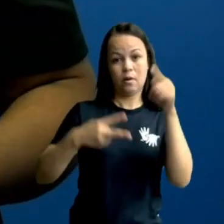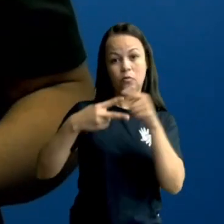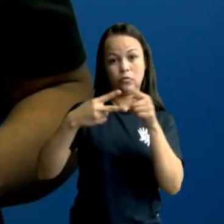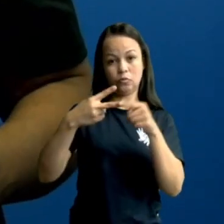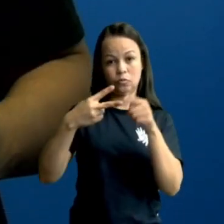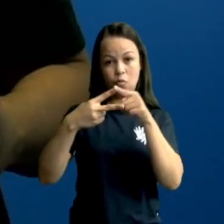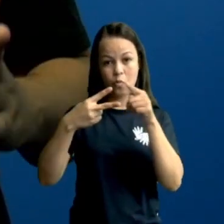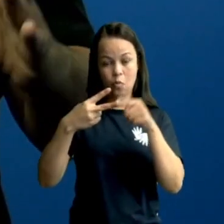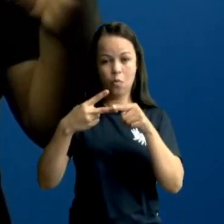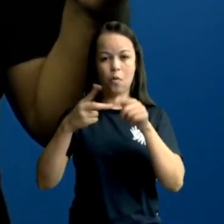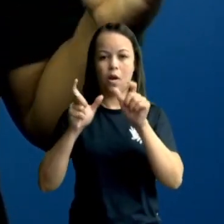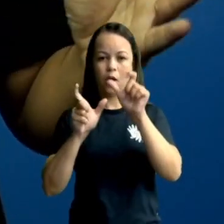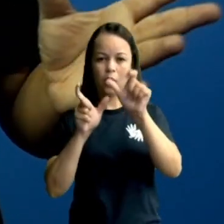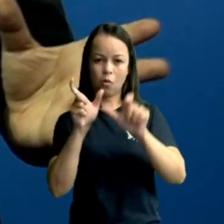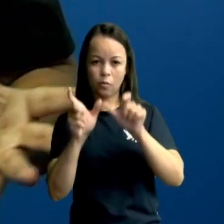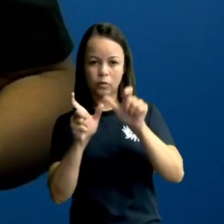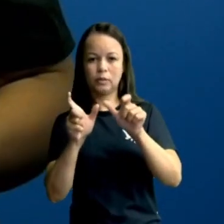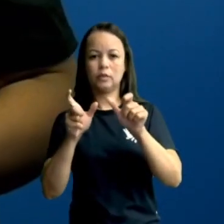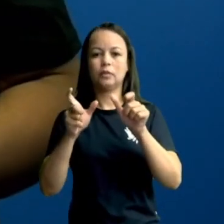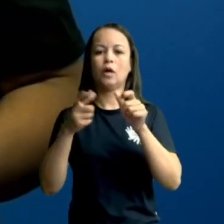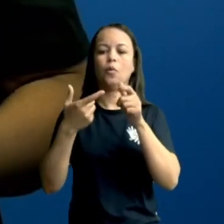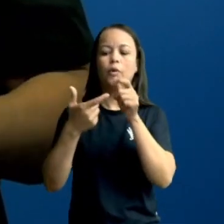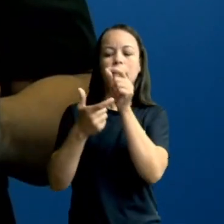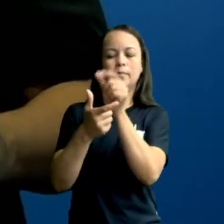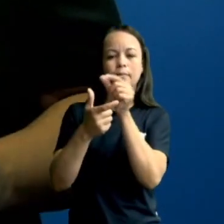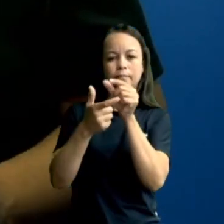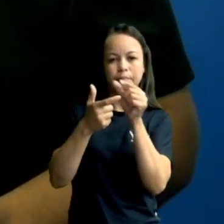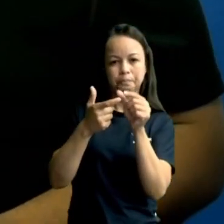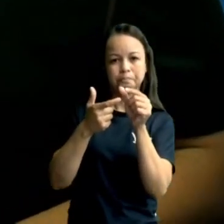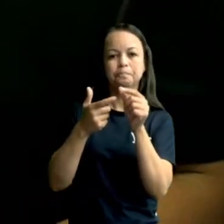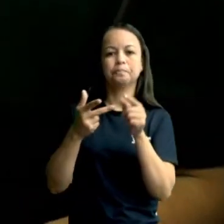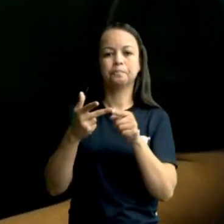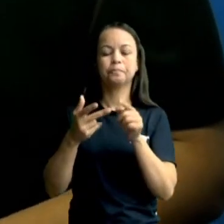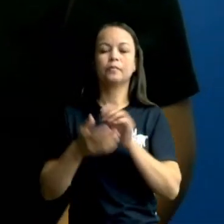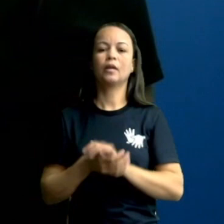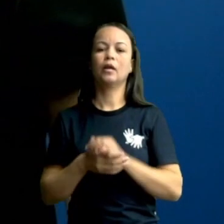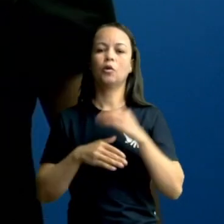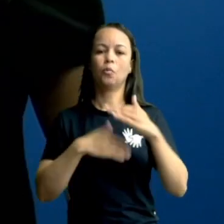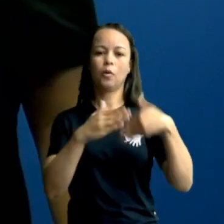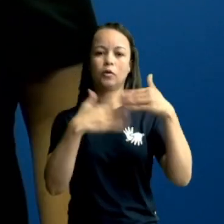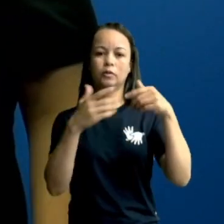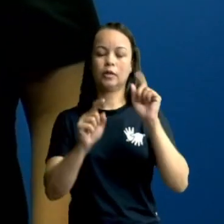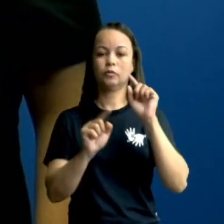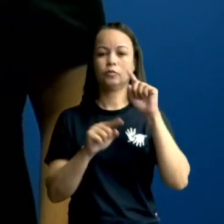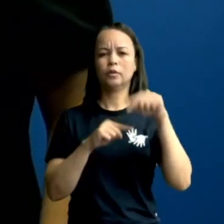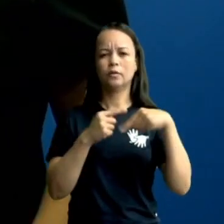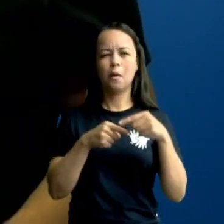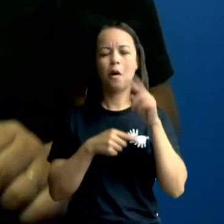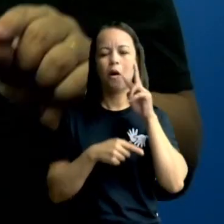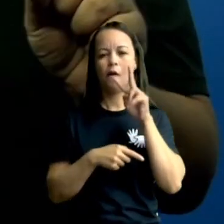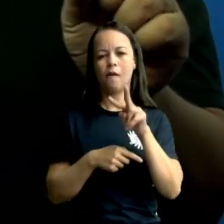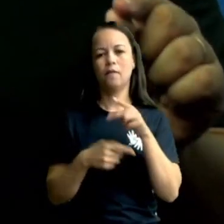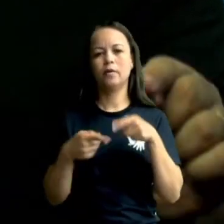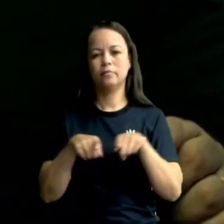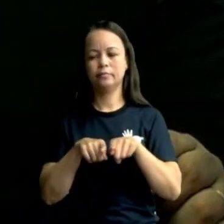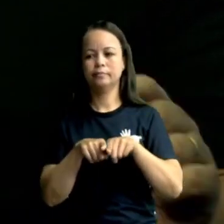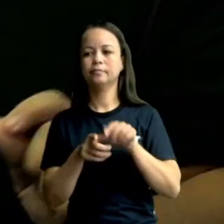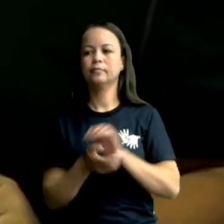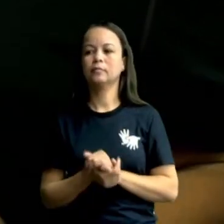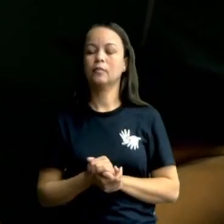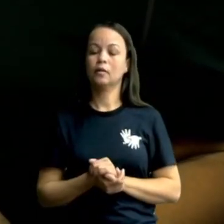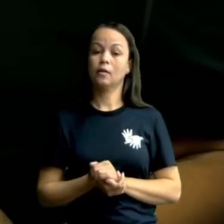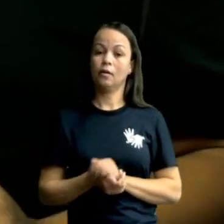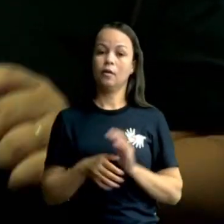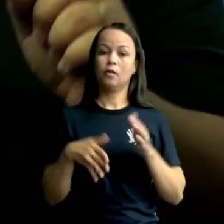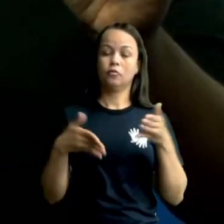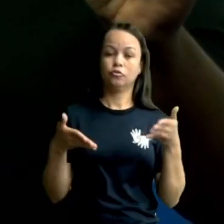composição. Exceção, outros processos, né? Que a gente vai ver mais à frente. Então, já que aprendemos